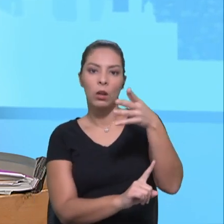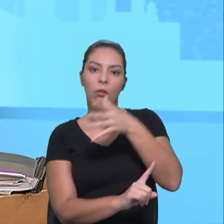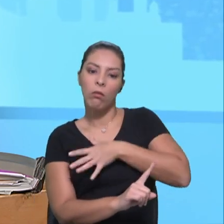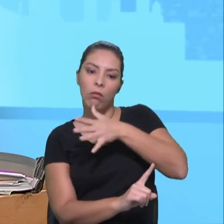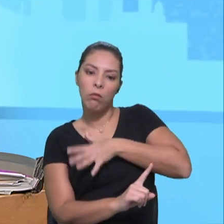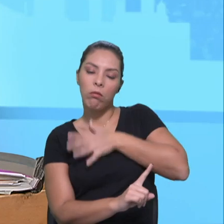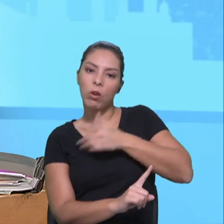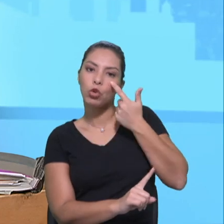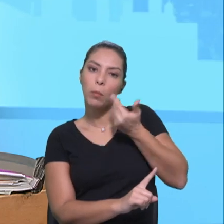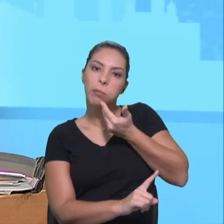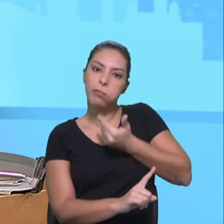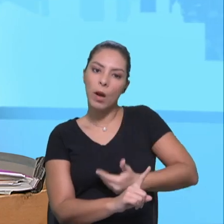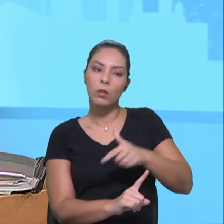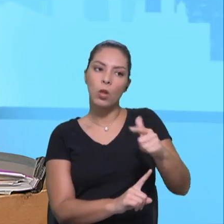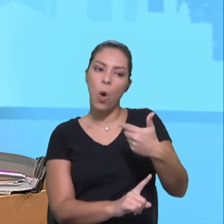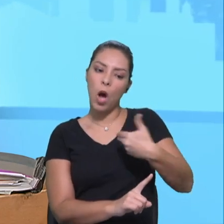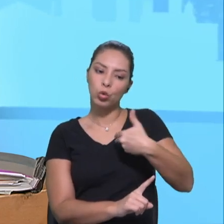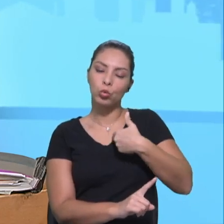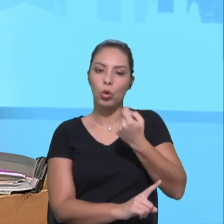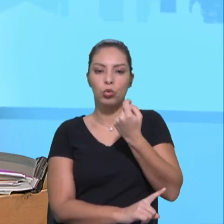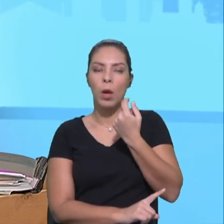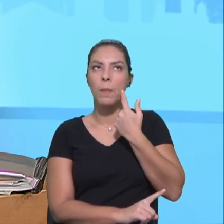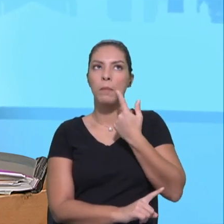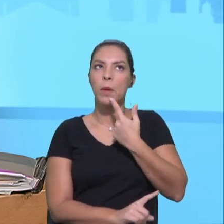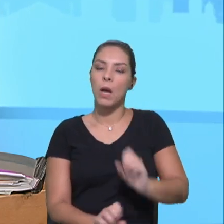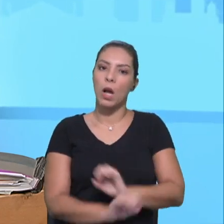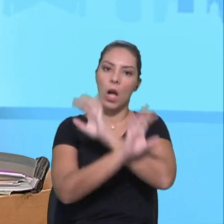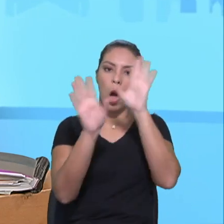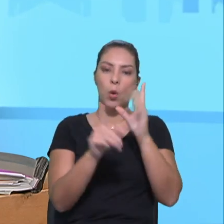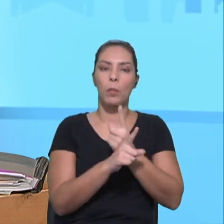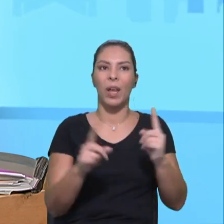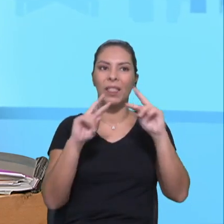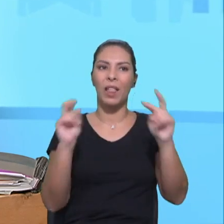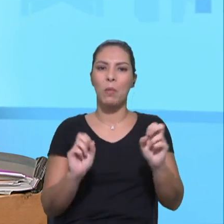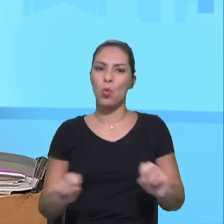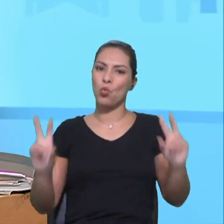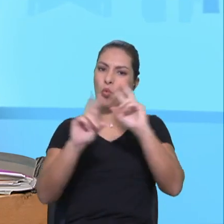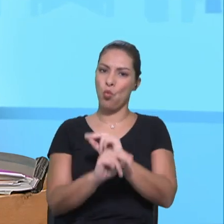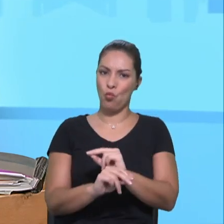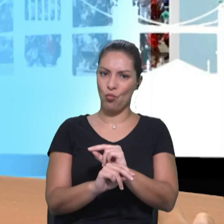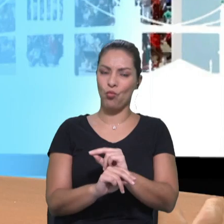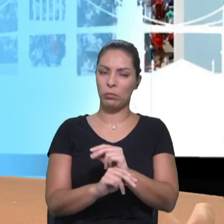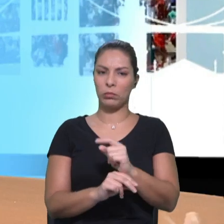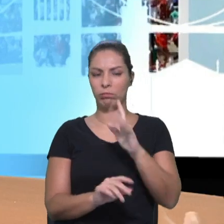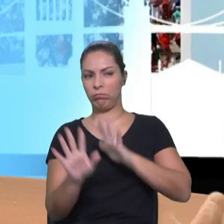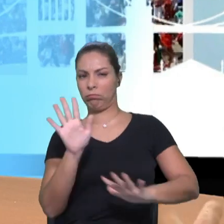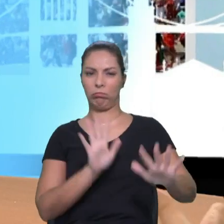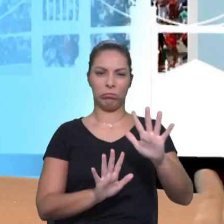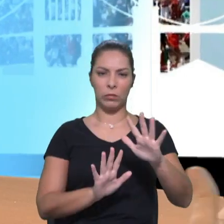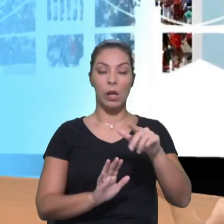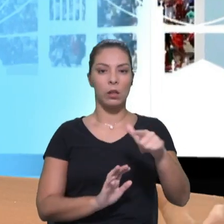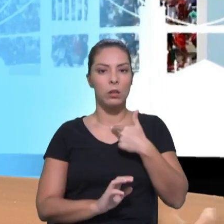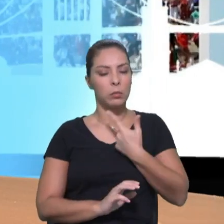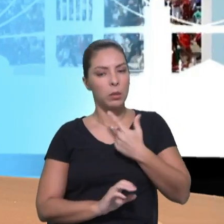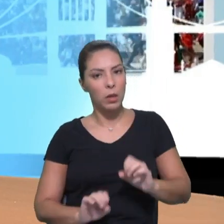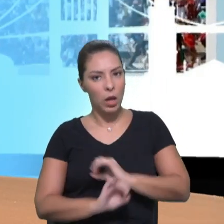a perceber, porque eu percebo que sendo uma matéria nova, que pode causar alguma perplexidade nas pessoas, que nos ajudasse a perceber qual é que